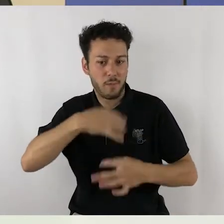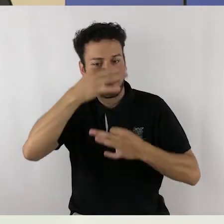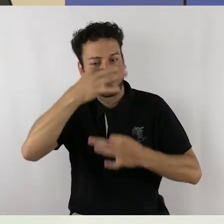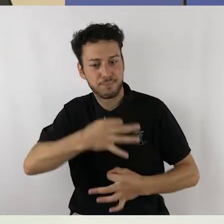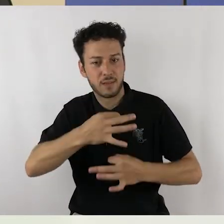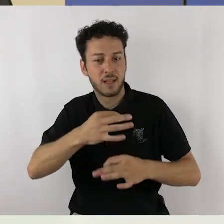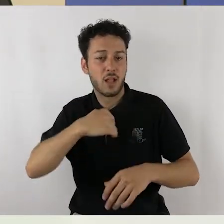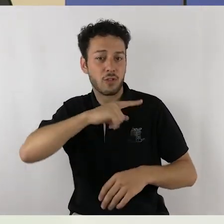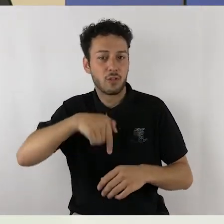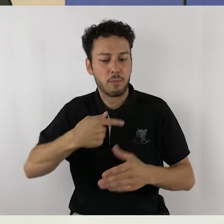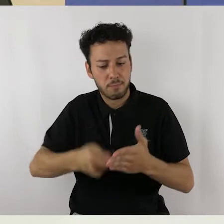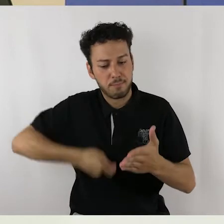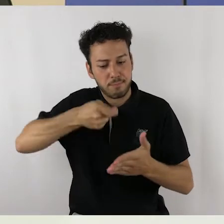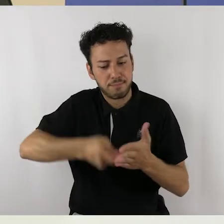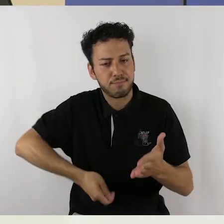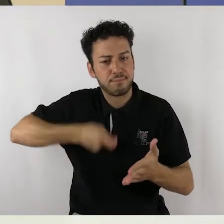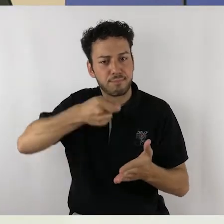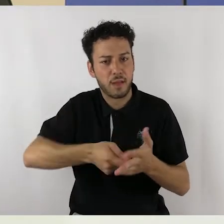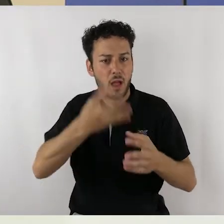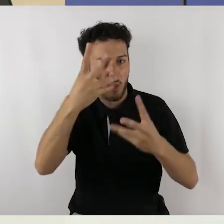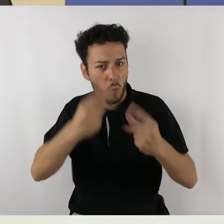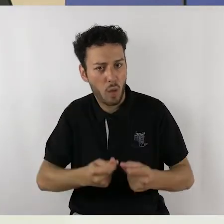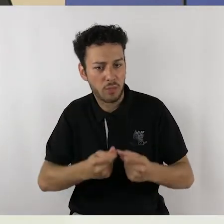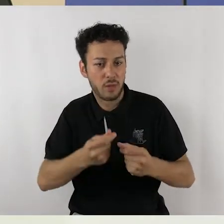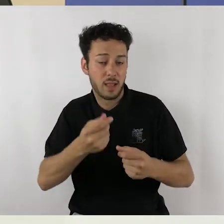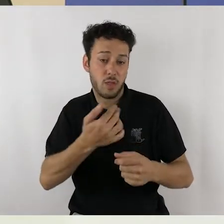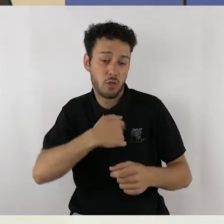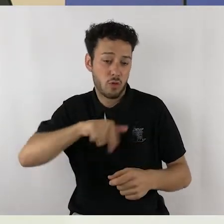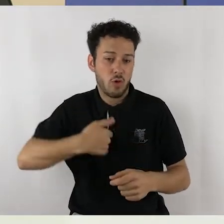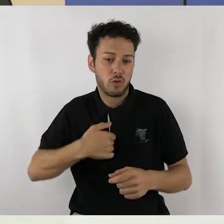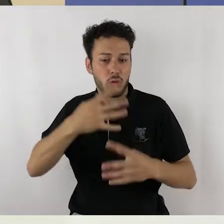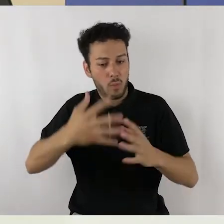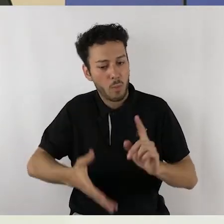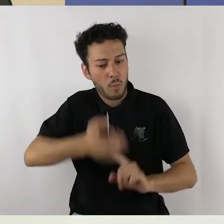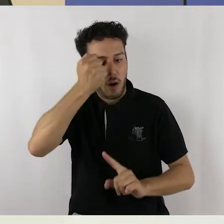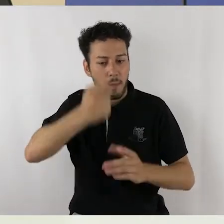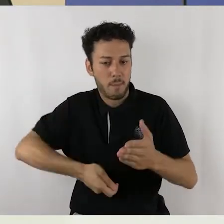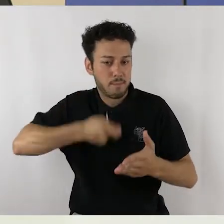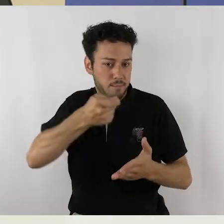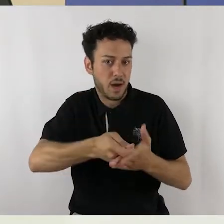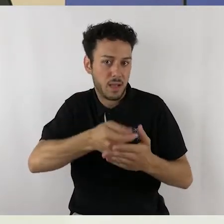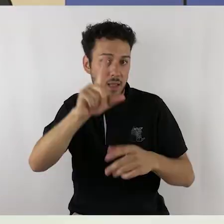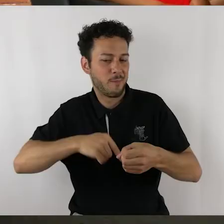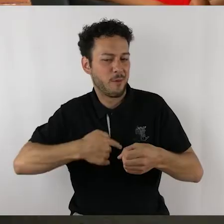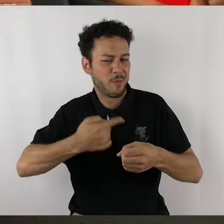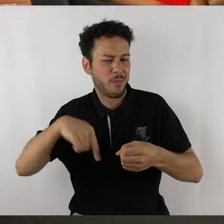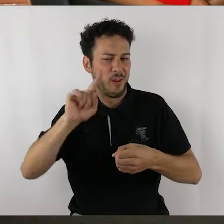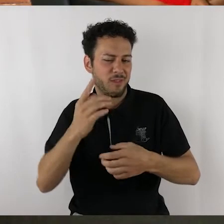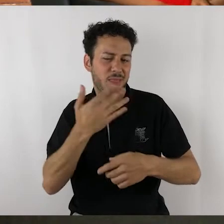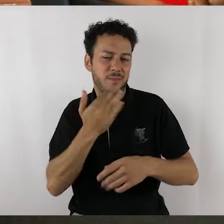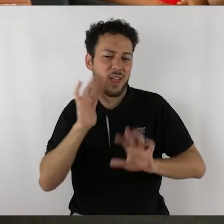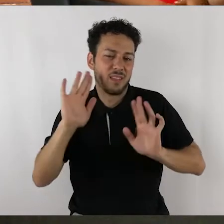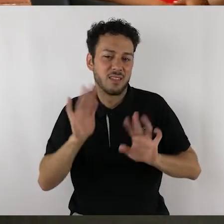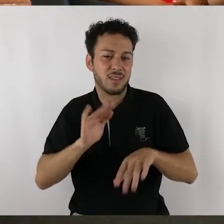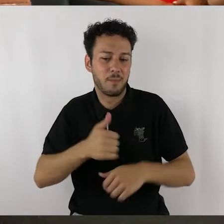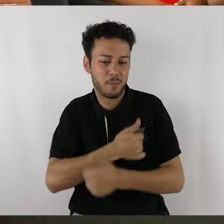que será a nossa nossa prestação Face ao valor que eu te falo que estamos a necessitar e